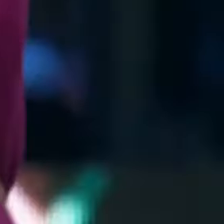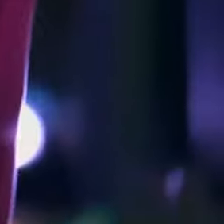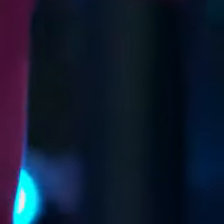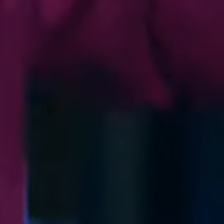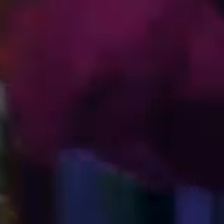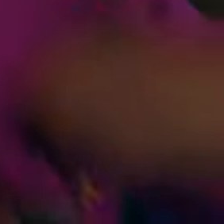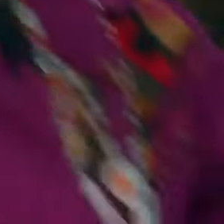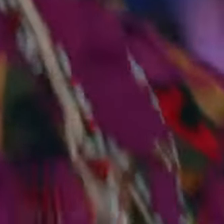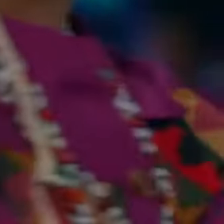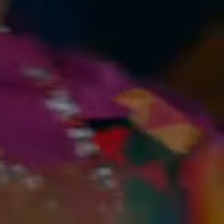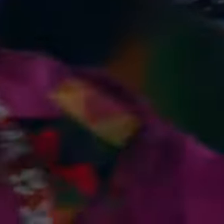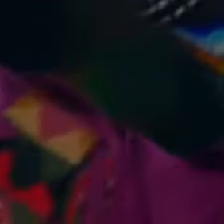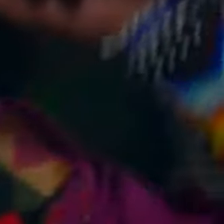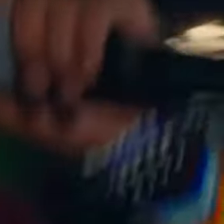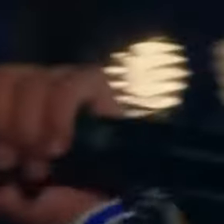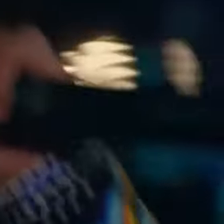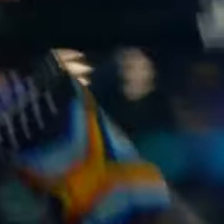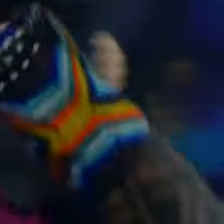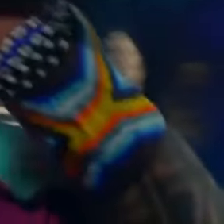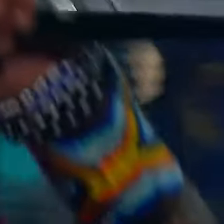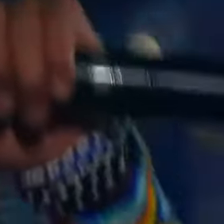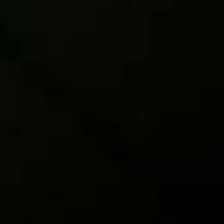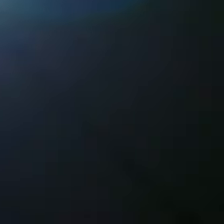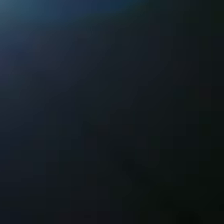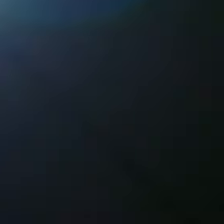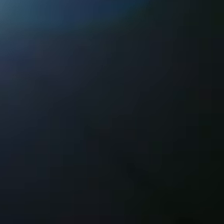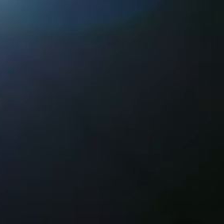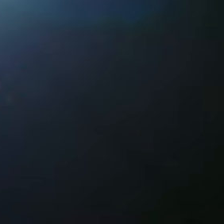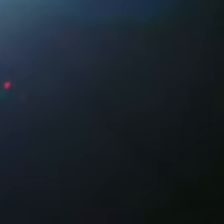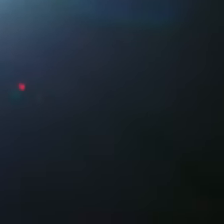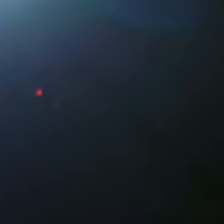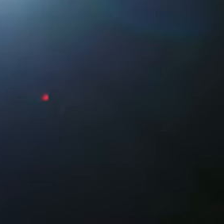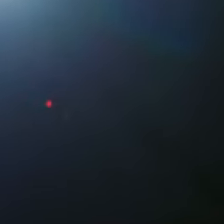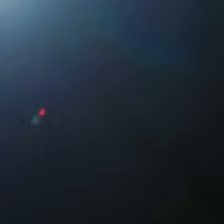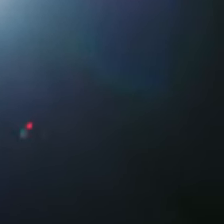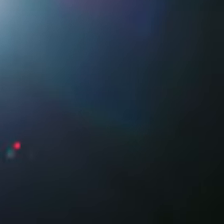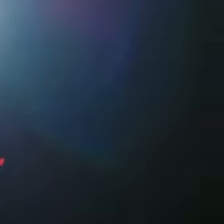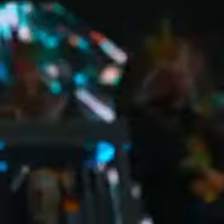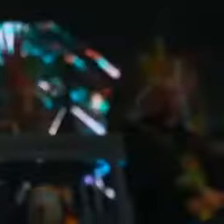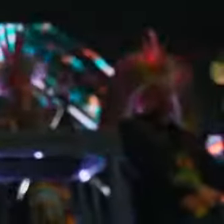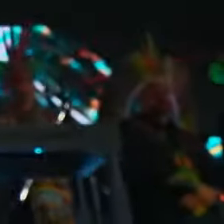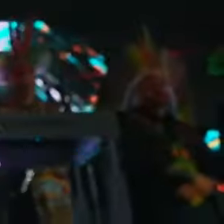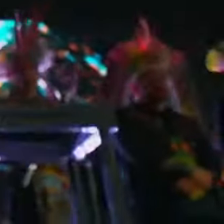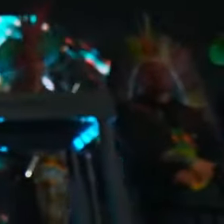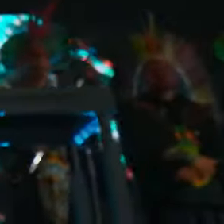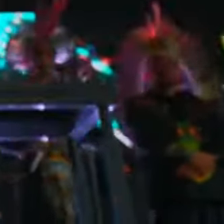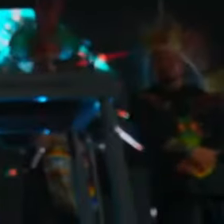Thank you.